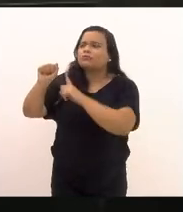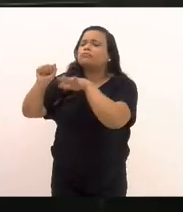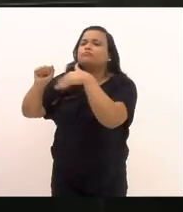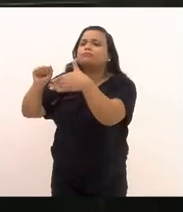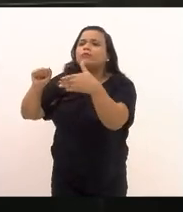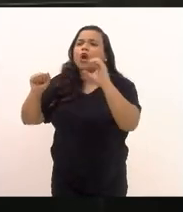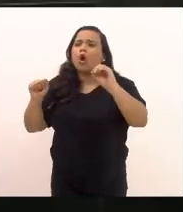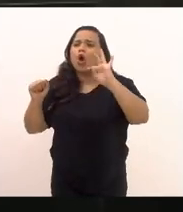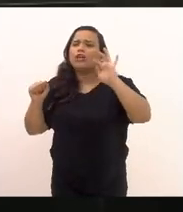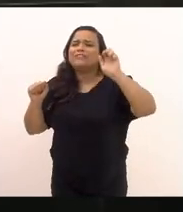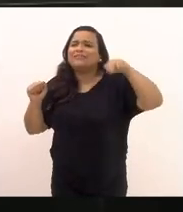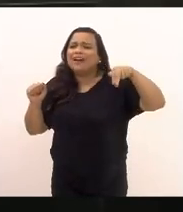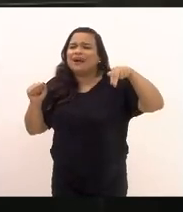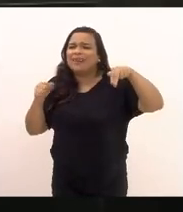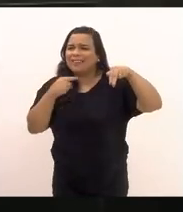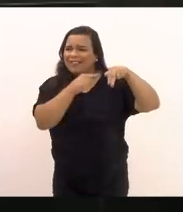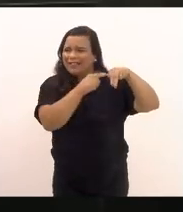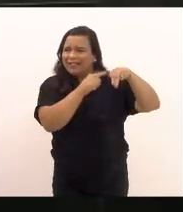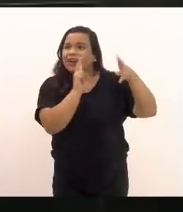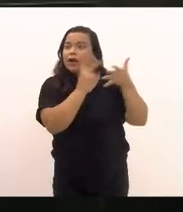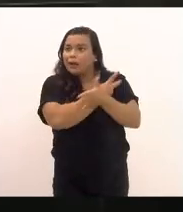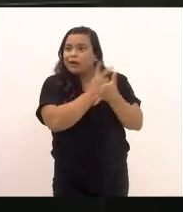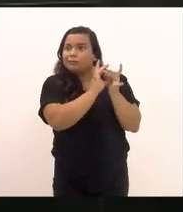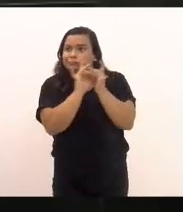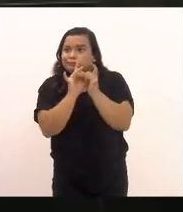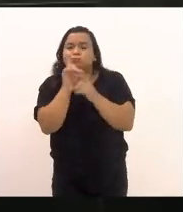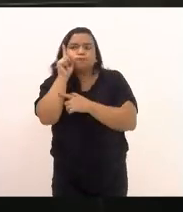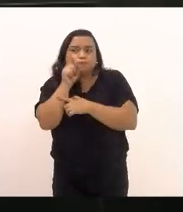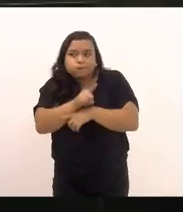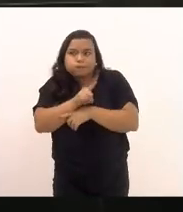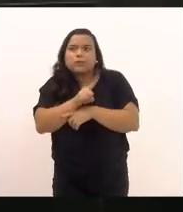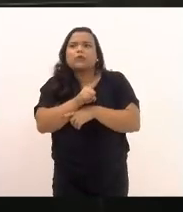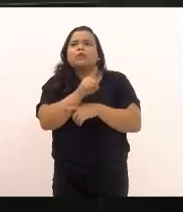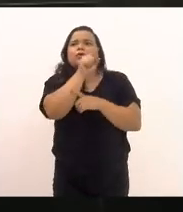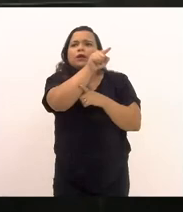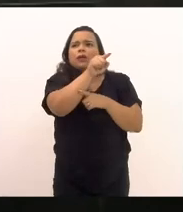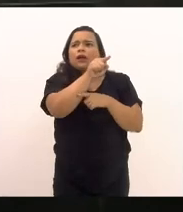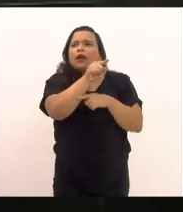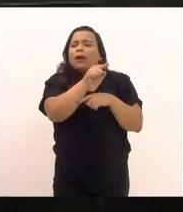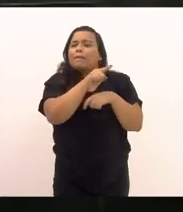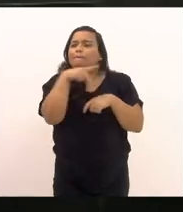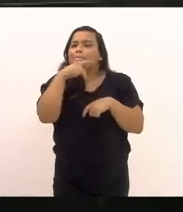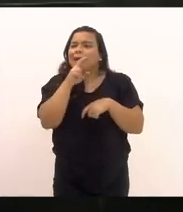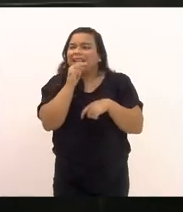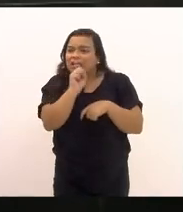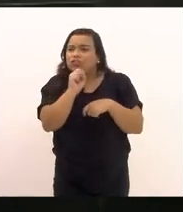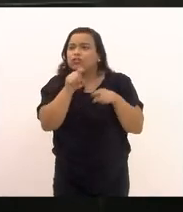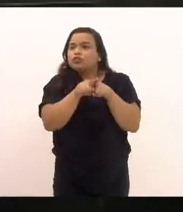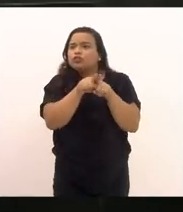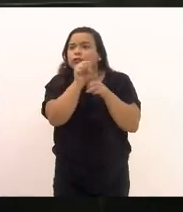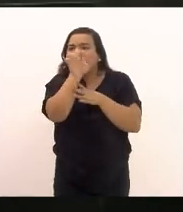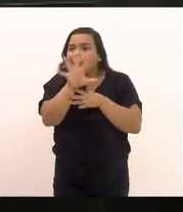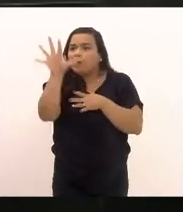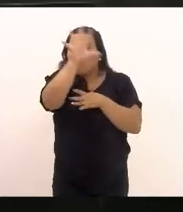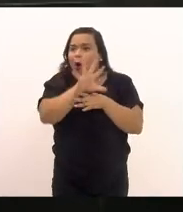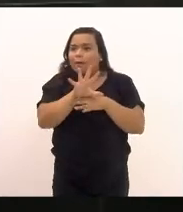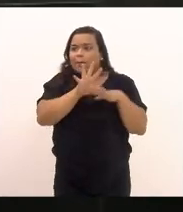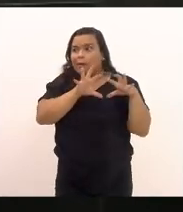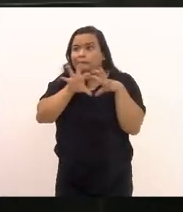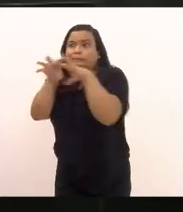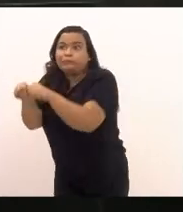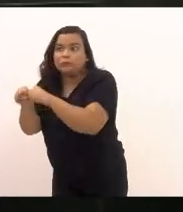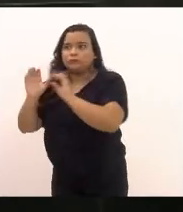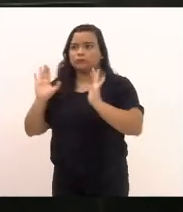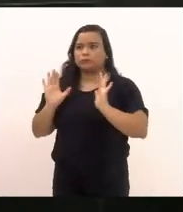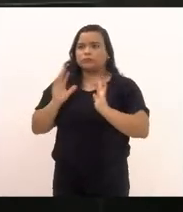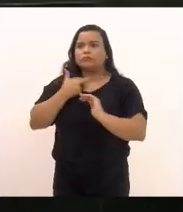Organização do Tratado do Atlântico Norte, que reúne Estados Unidos e países da Europa, não avançasse em direção aos países que tinham participado antes da União Soviética,